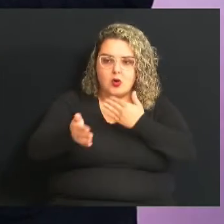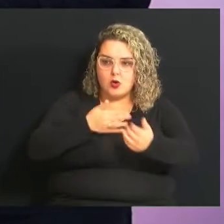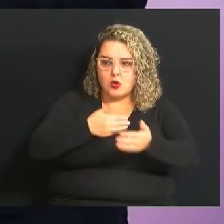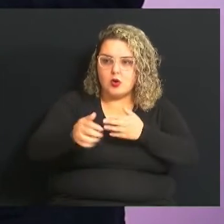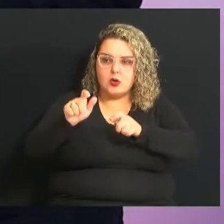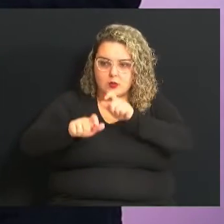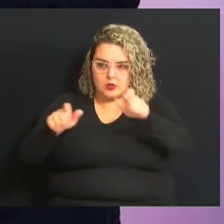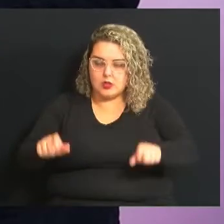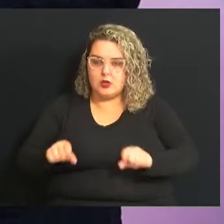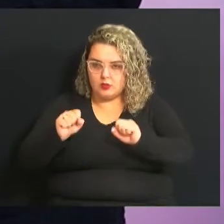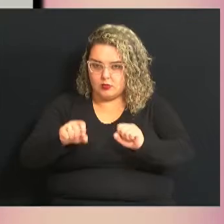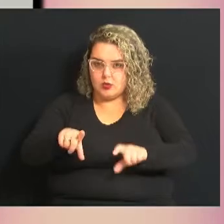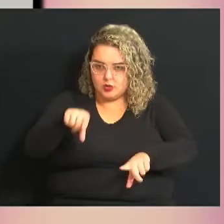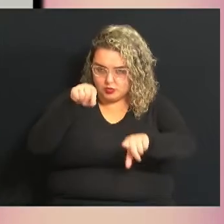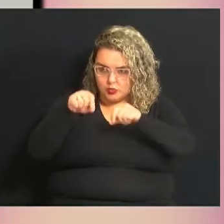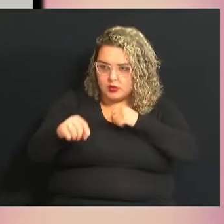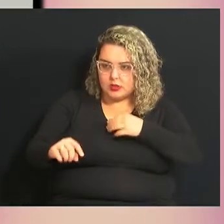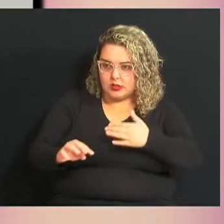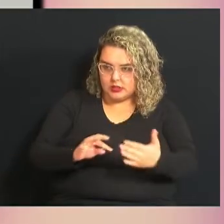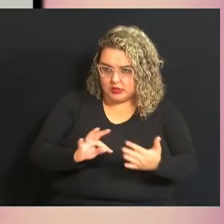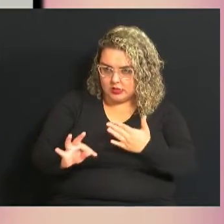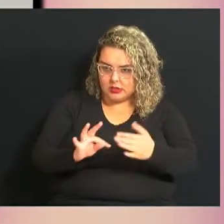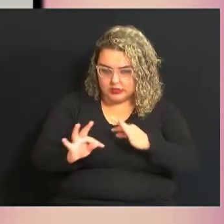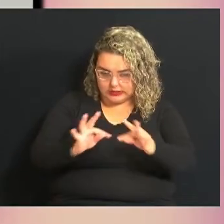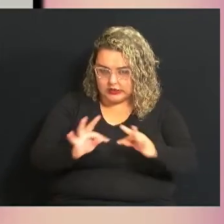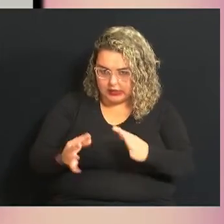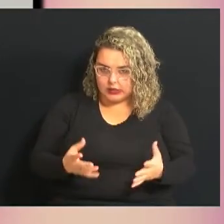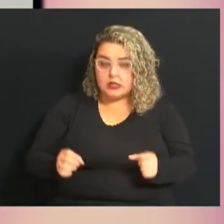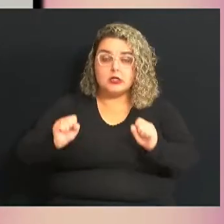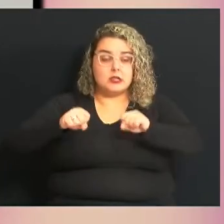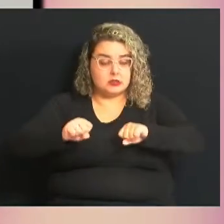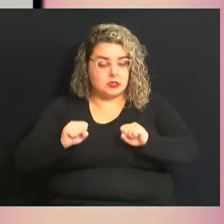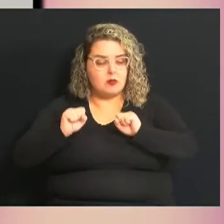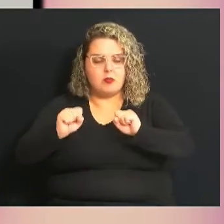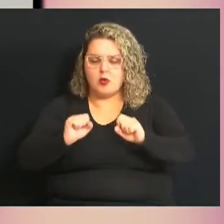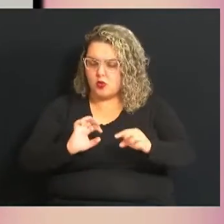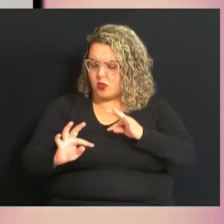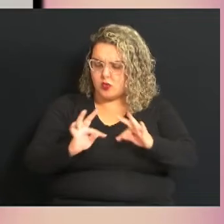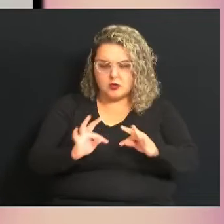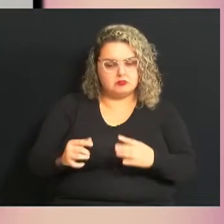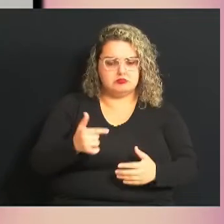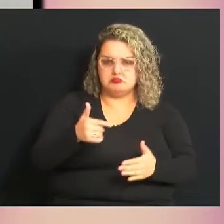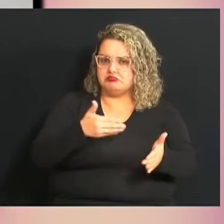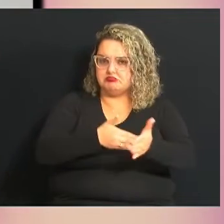então por essa técnica? Qualquer pessoa pode optar por essa técnica, não há restrição.